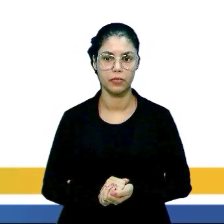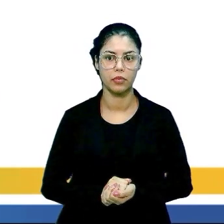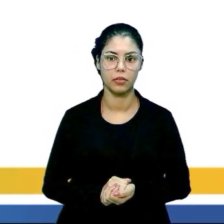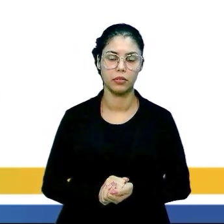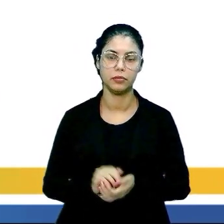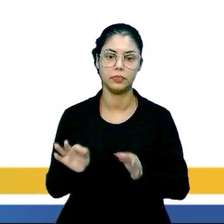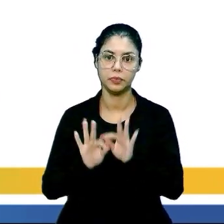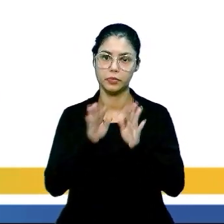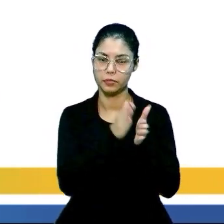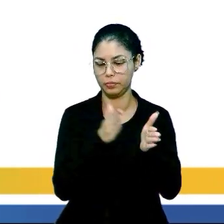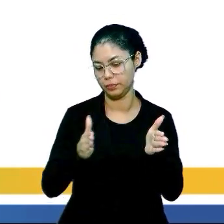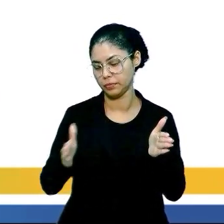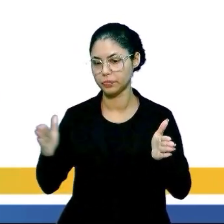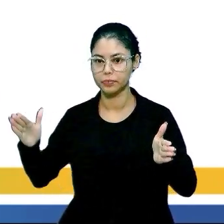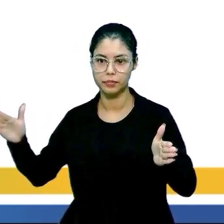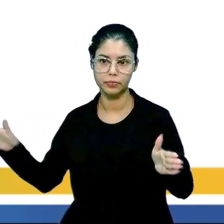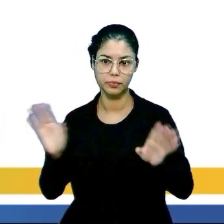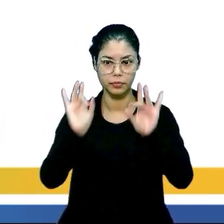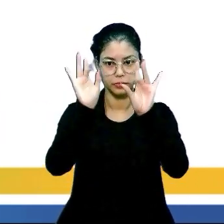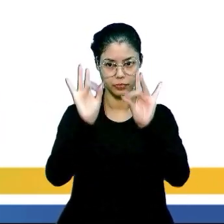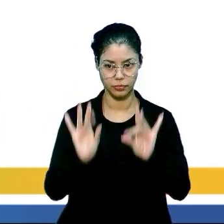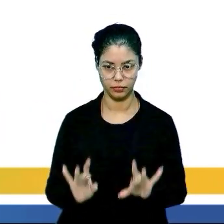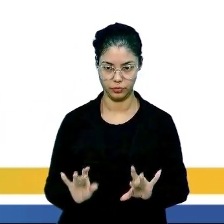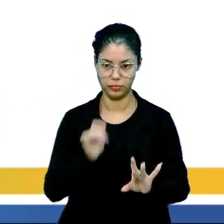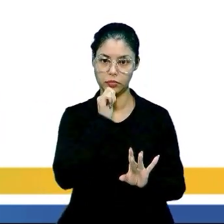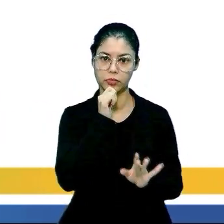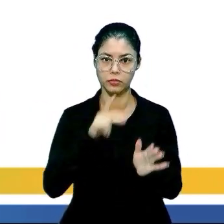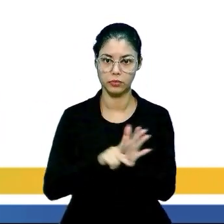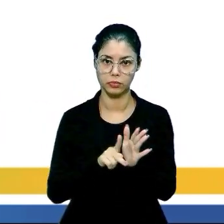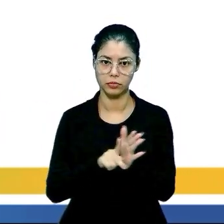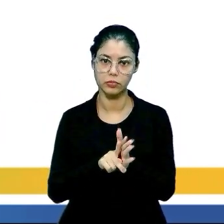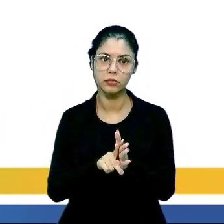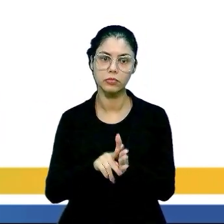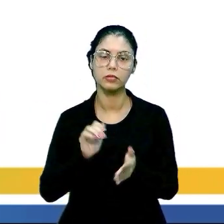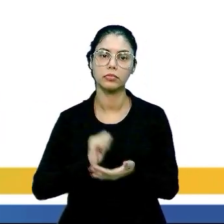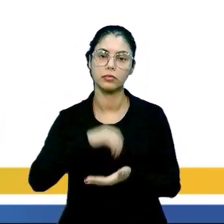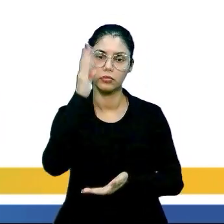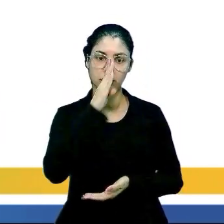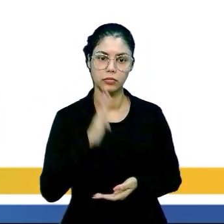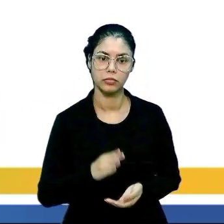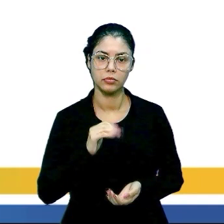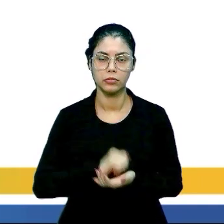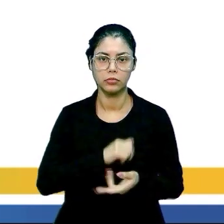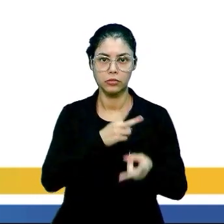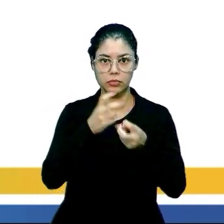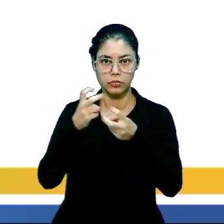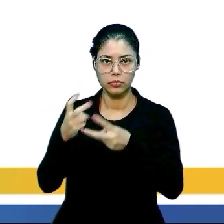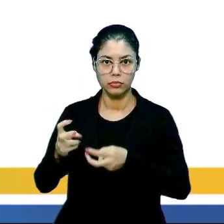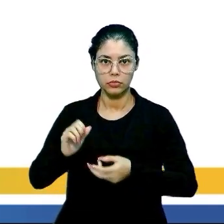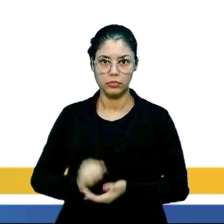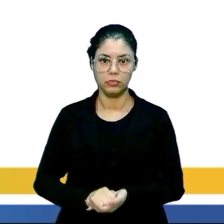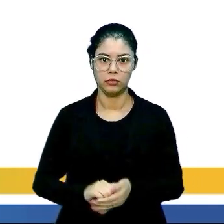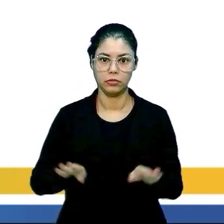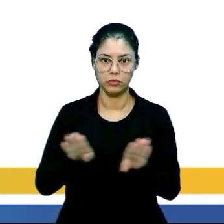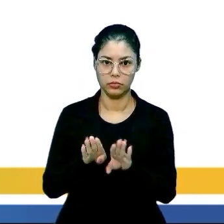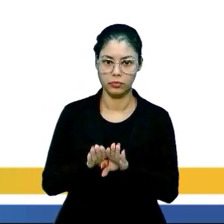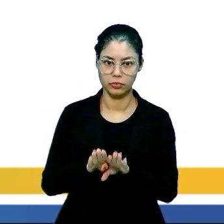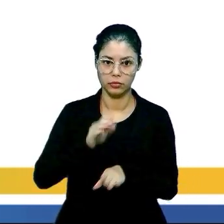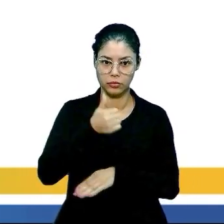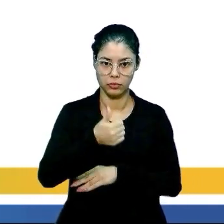essa linha aí do tempo, dos estilos de épocas da literatura brasileira, a gente observa que o modernismo inicia aí